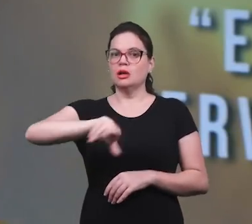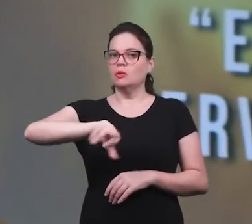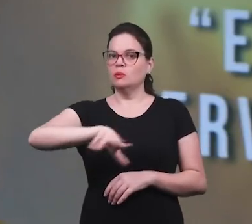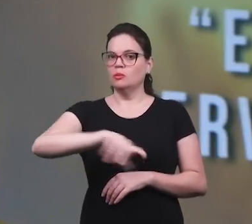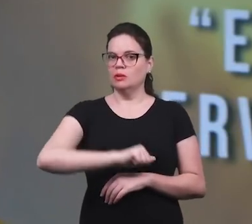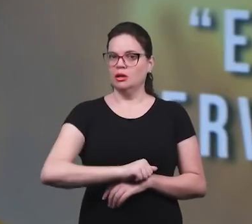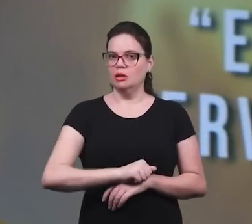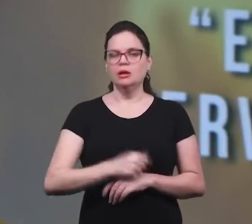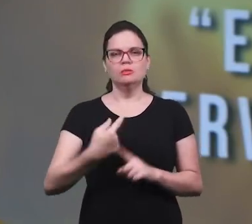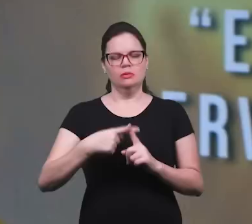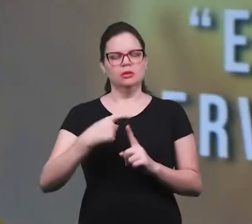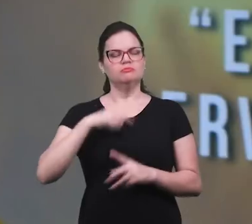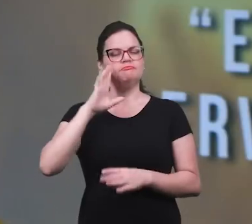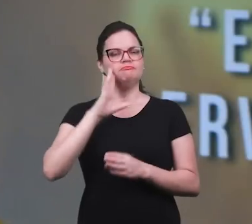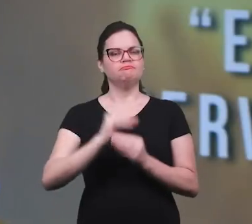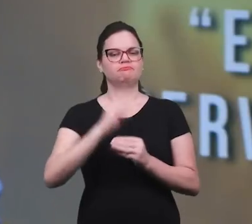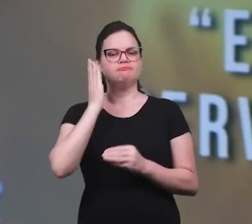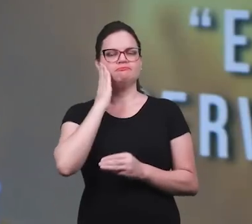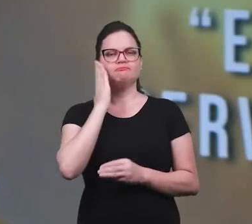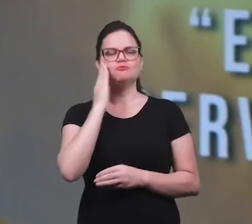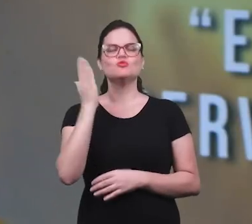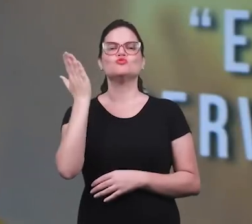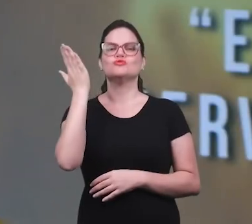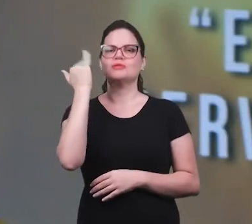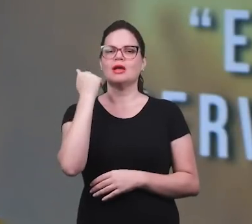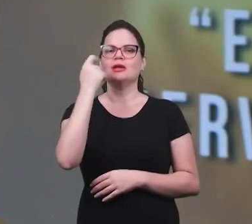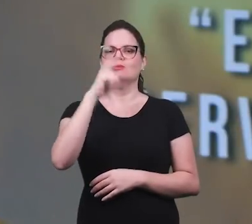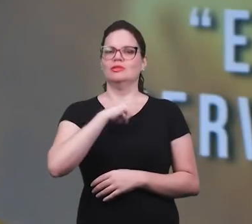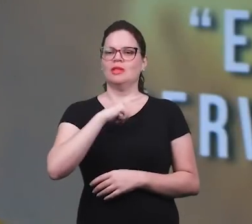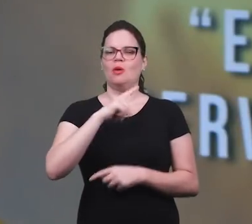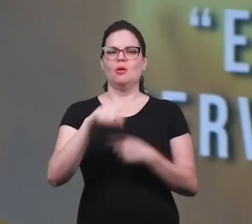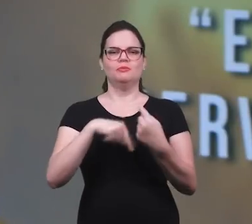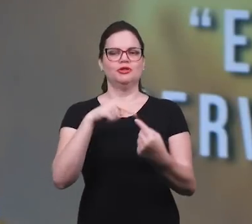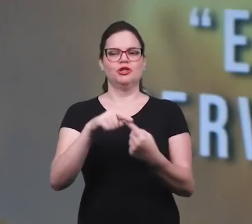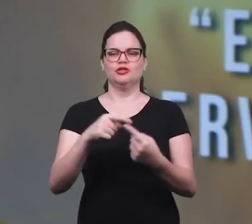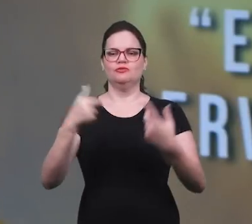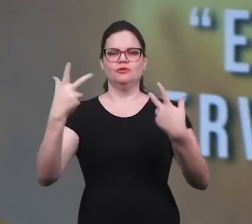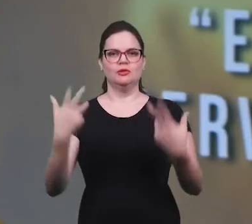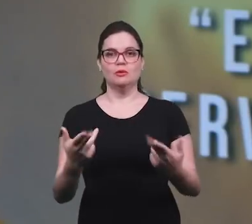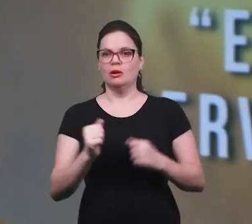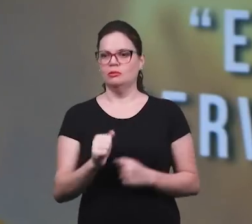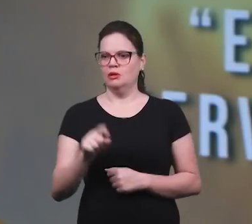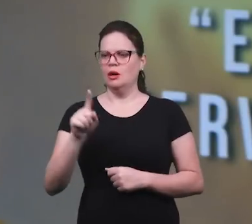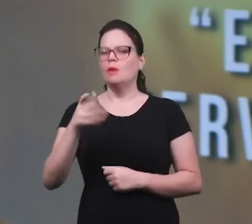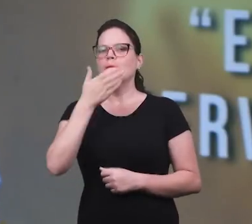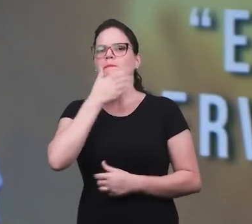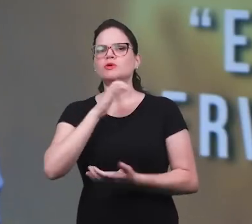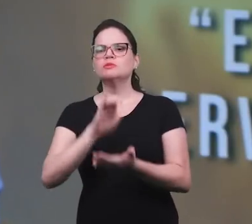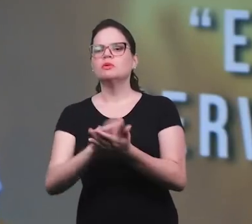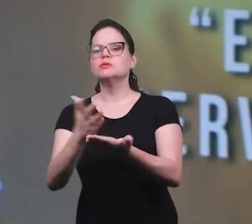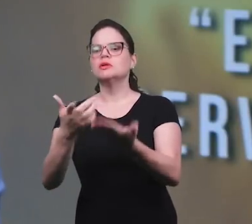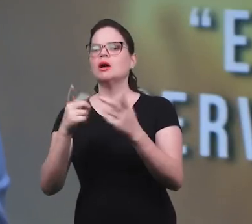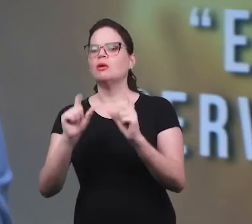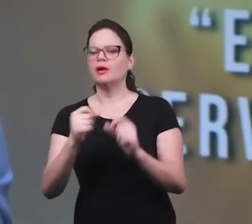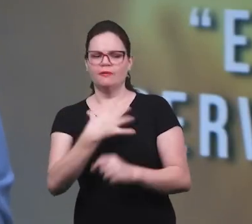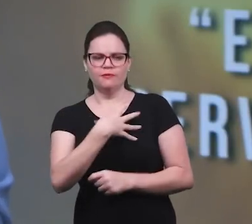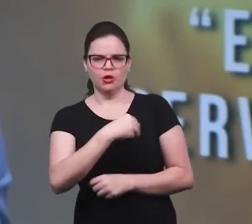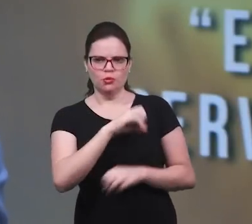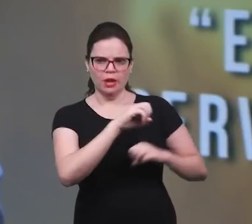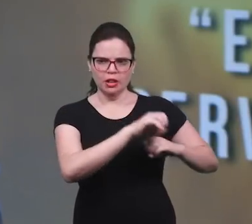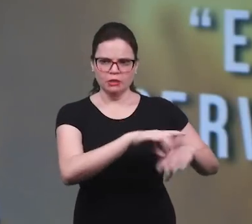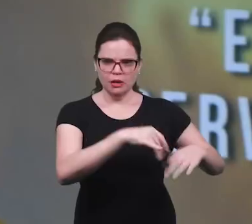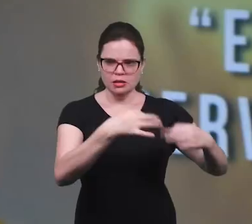mesma missão, que eu estou no mesmo propósito para os meus filhos de educar, os mesmos propósitos também para o